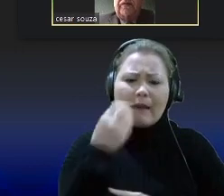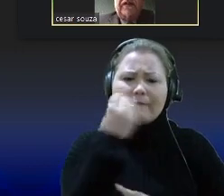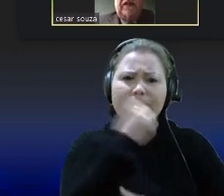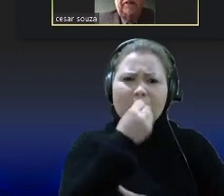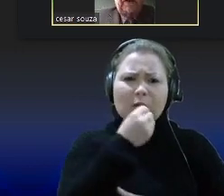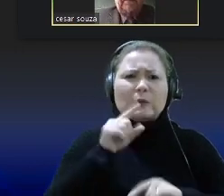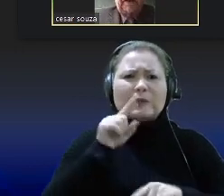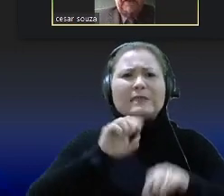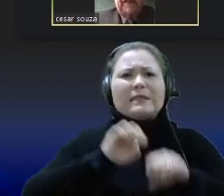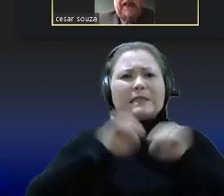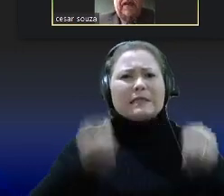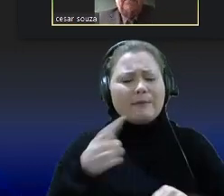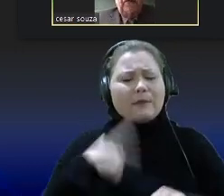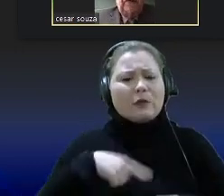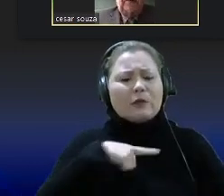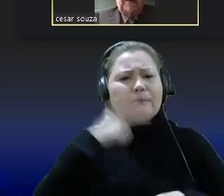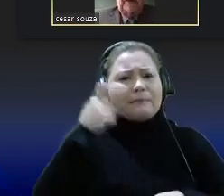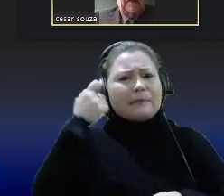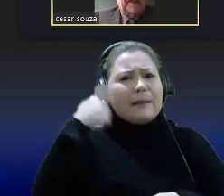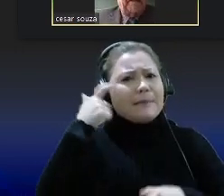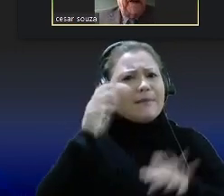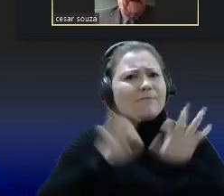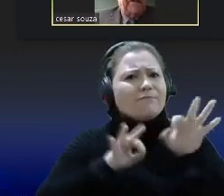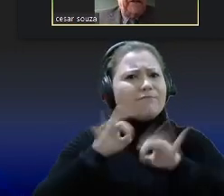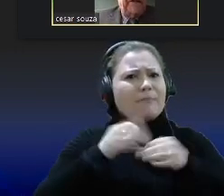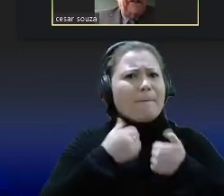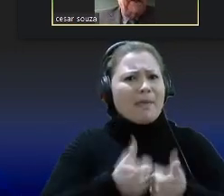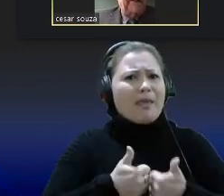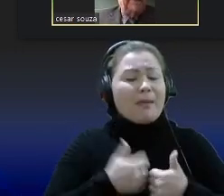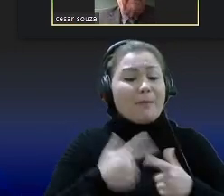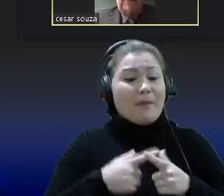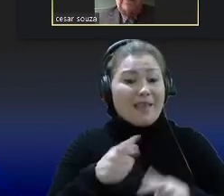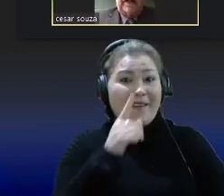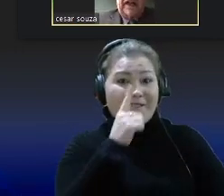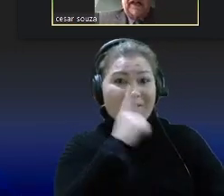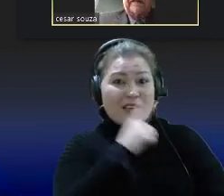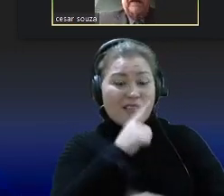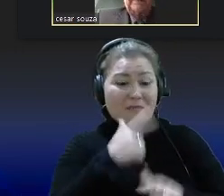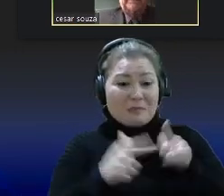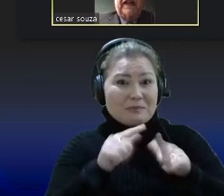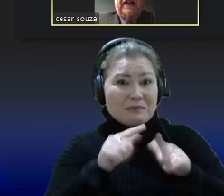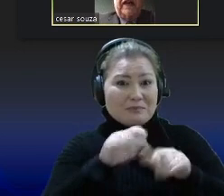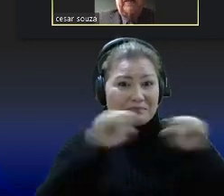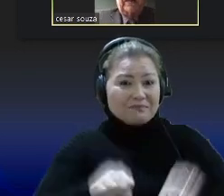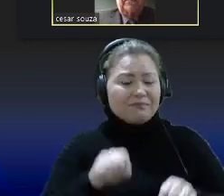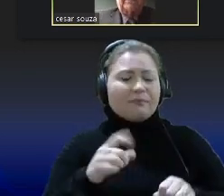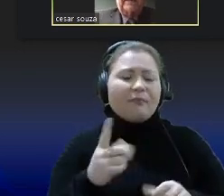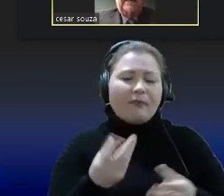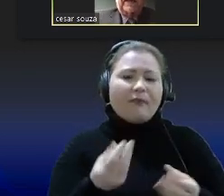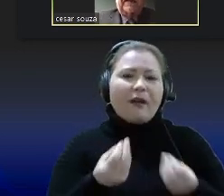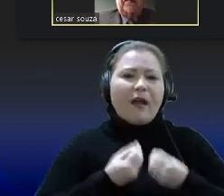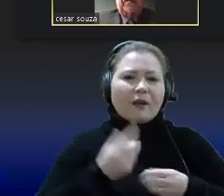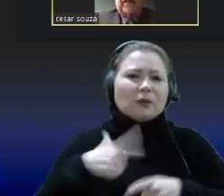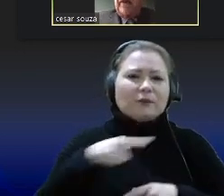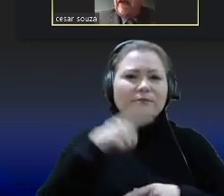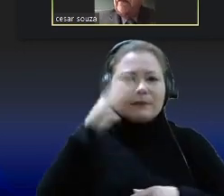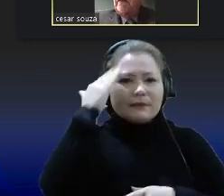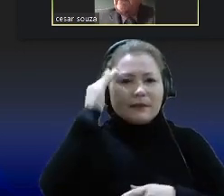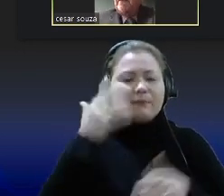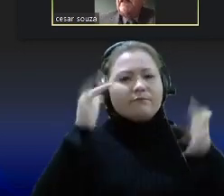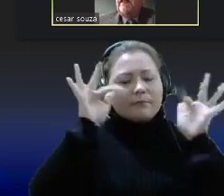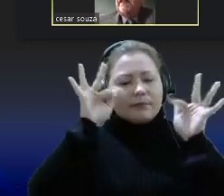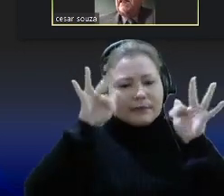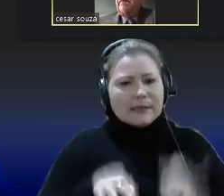sistema e como nós temos que pensar muito. Eu acho que essa falha, no fim, veio a calhar. Declaro, então, encerrados os